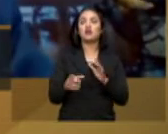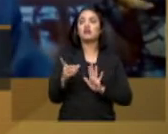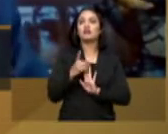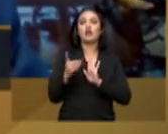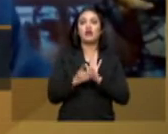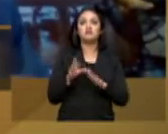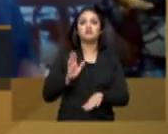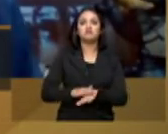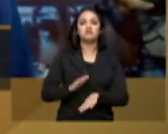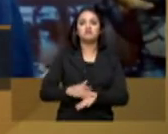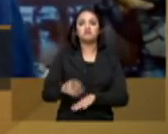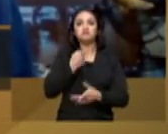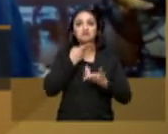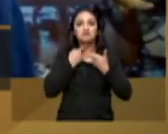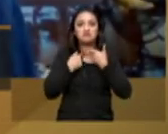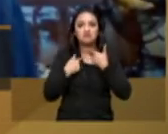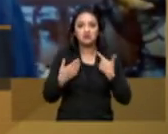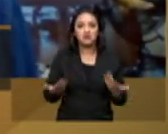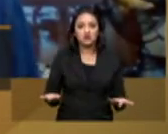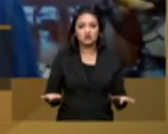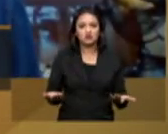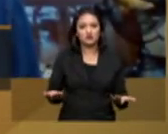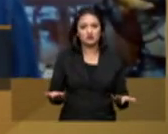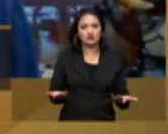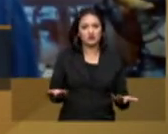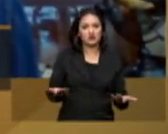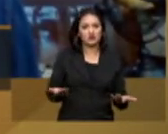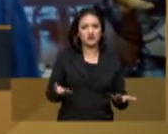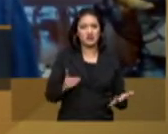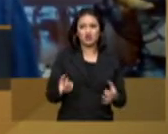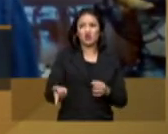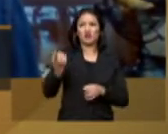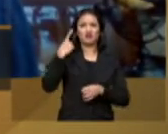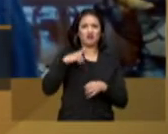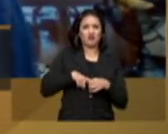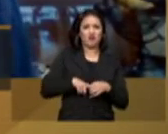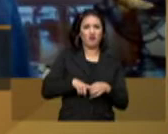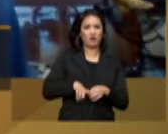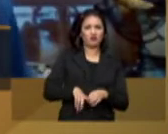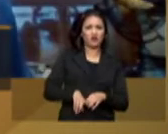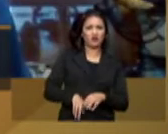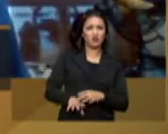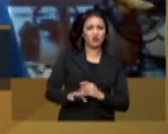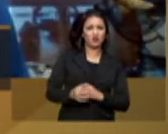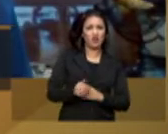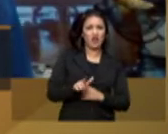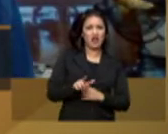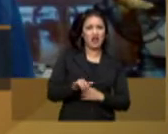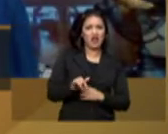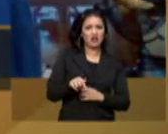entender, porque isso é só mero restabelecimento de alíquota, penso eu que isso